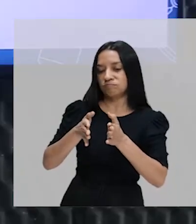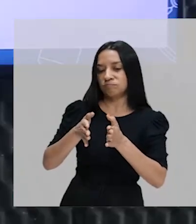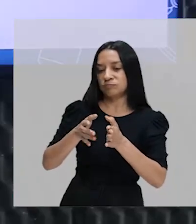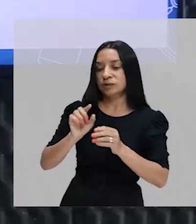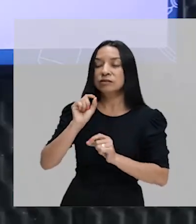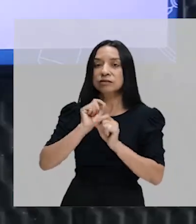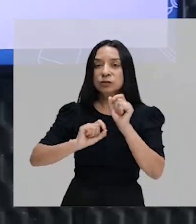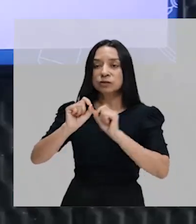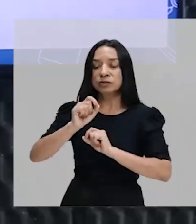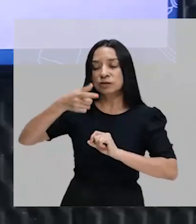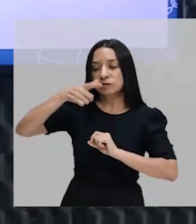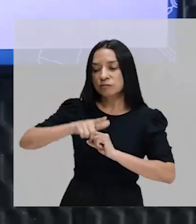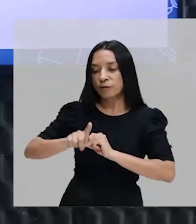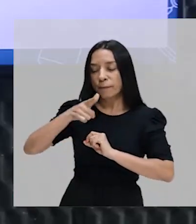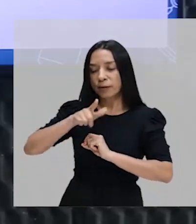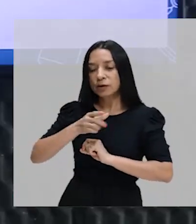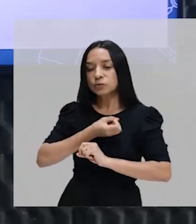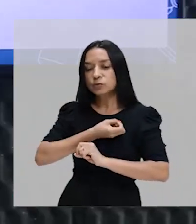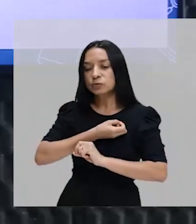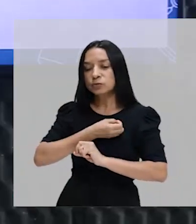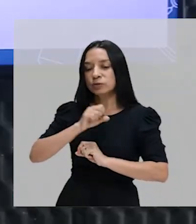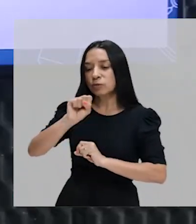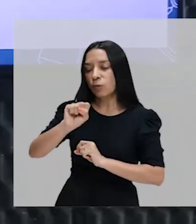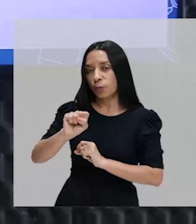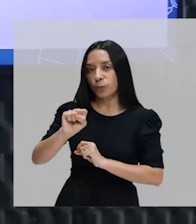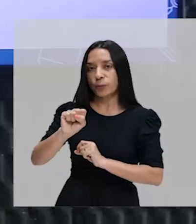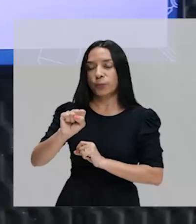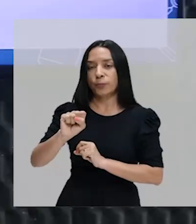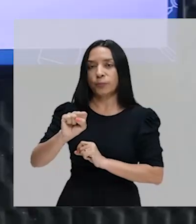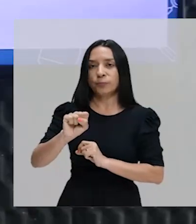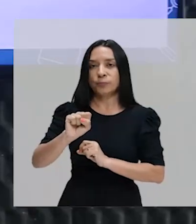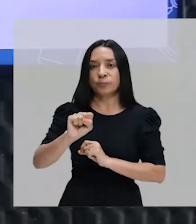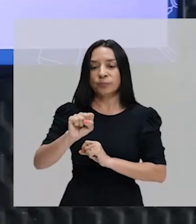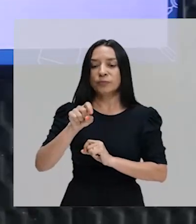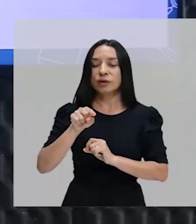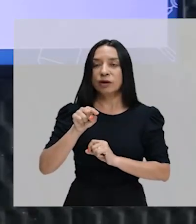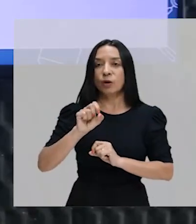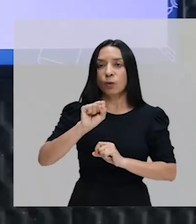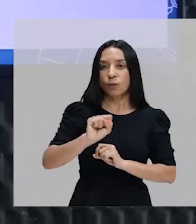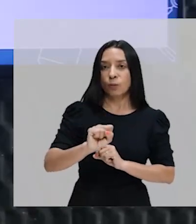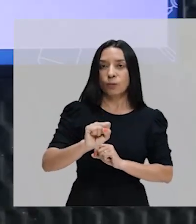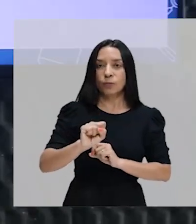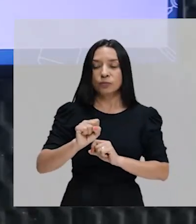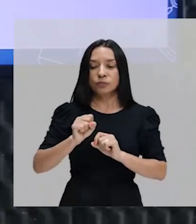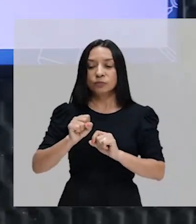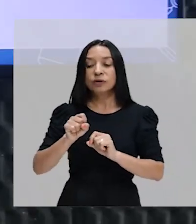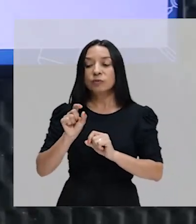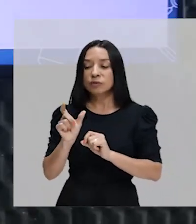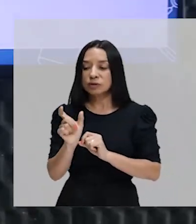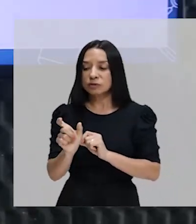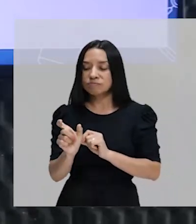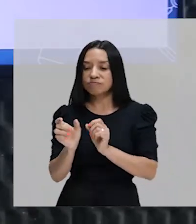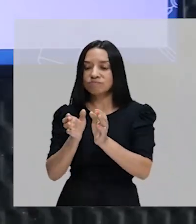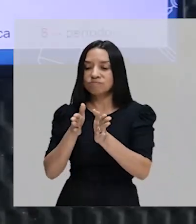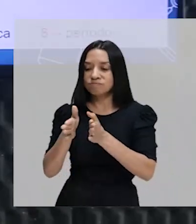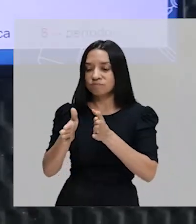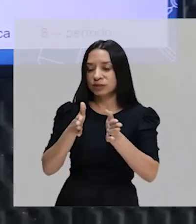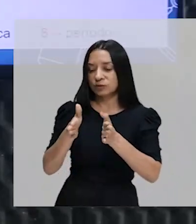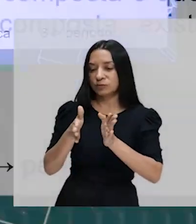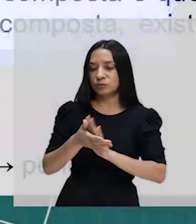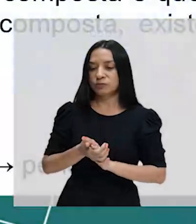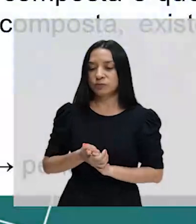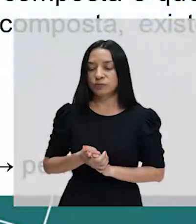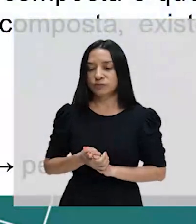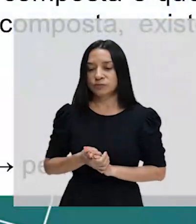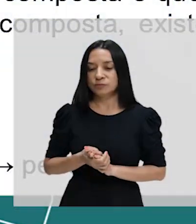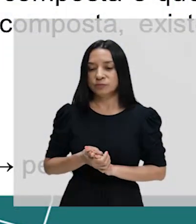quem é que está se repetindo? No caso aqui é o 8. Esse 8 é a parte periódica, o período no caso. Então, só